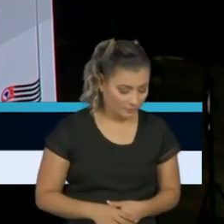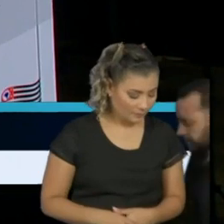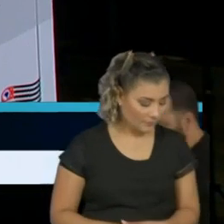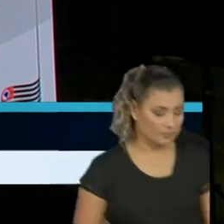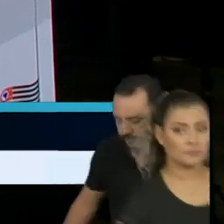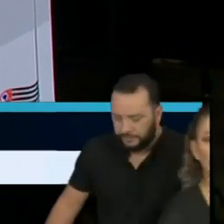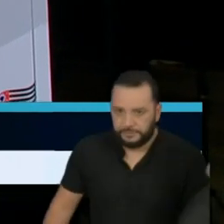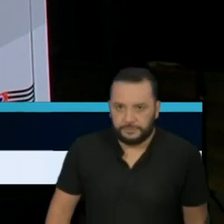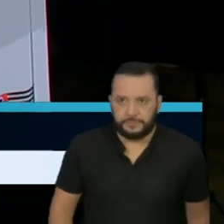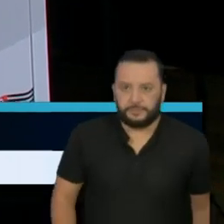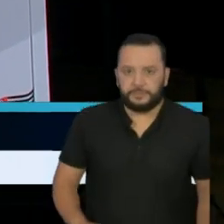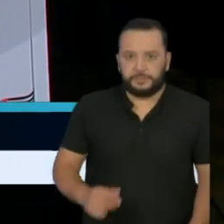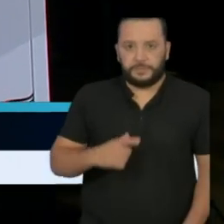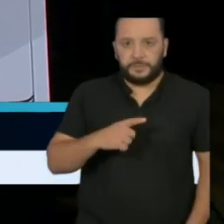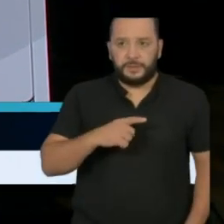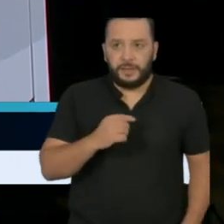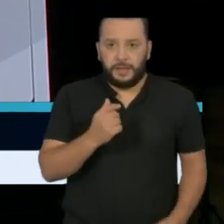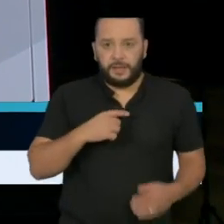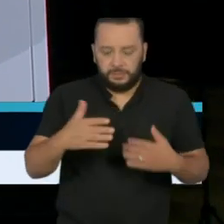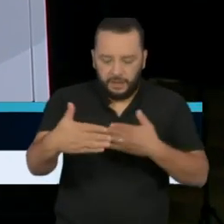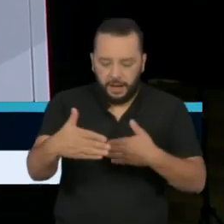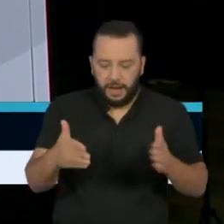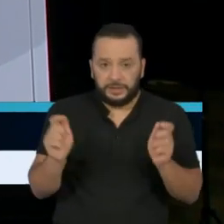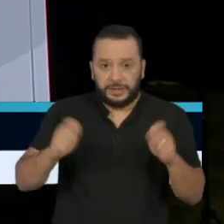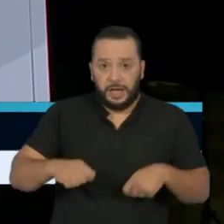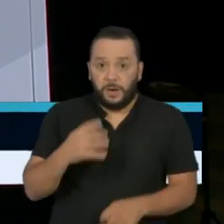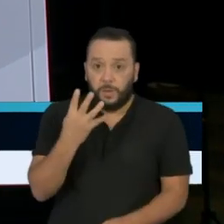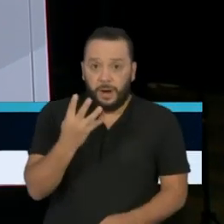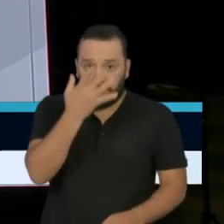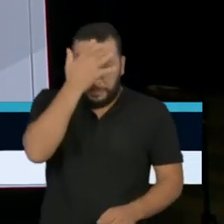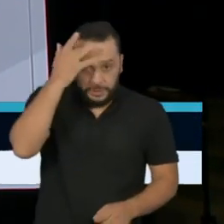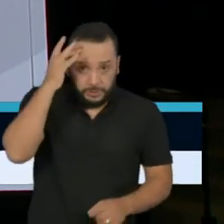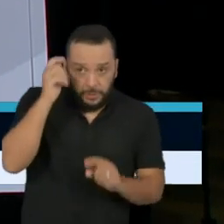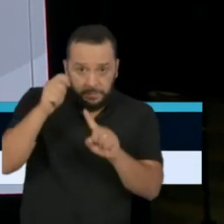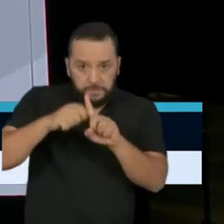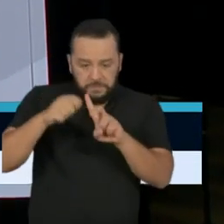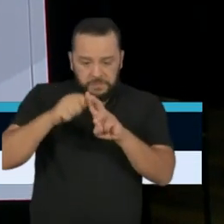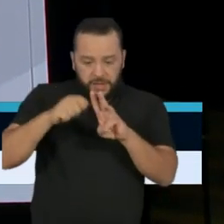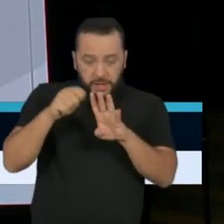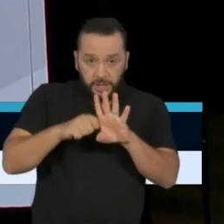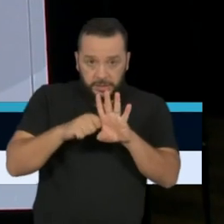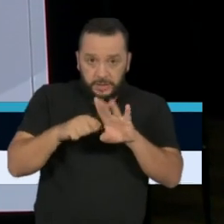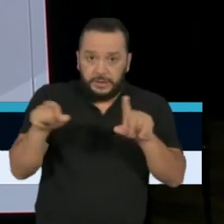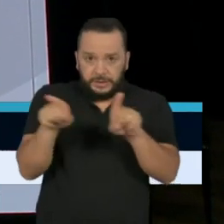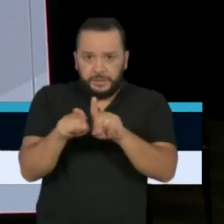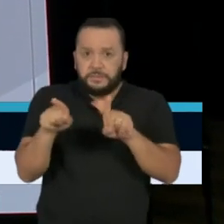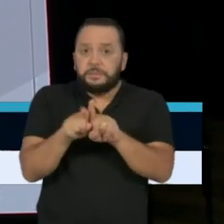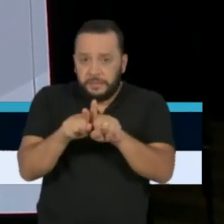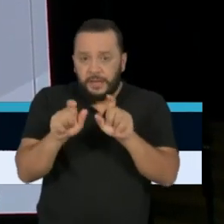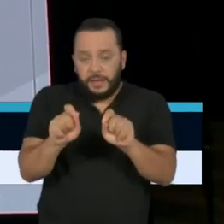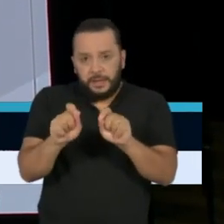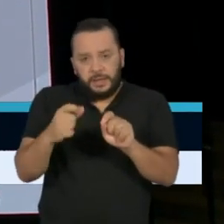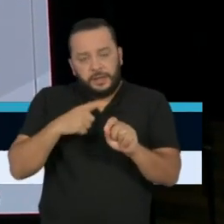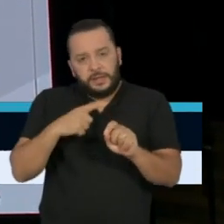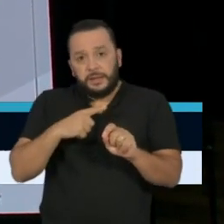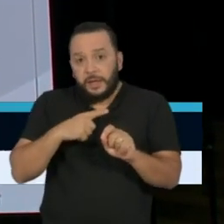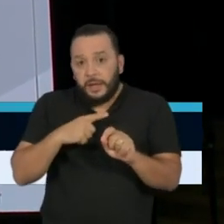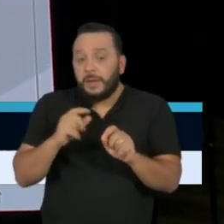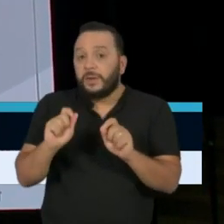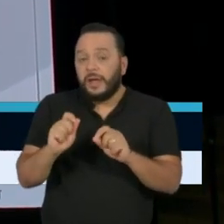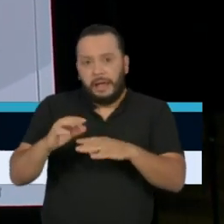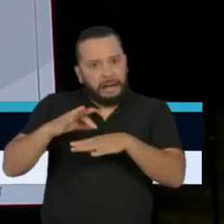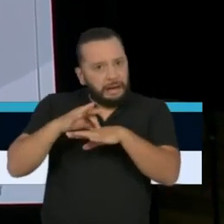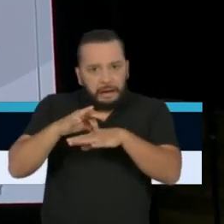A cesta alimenta até 4 pessoas por mês e o peso maior aqui foi realmente no reforço